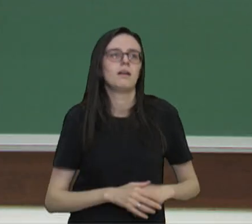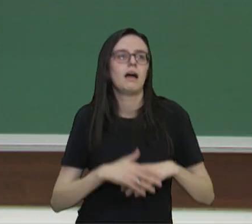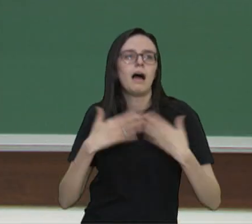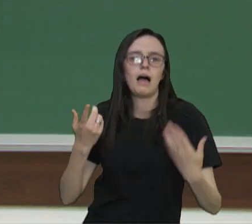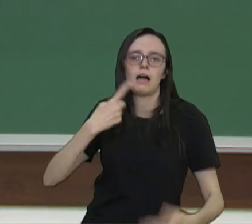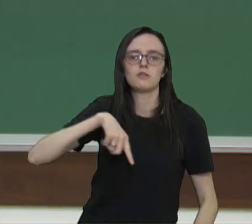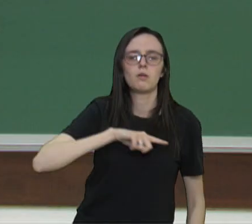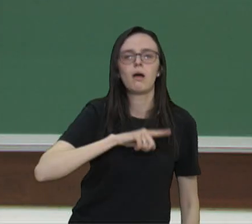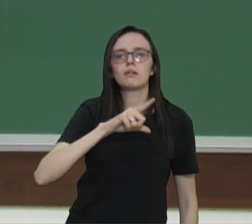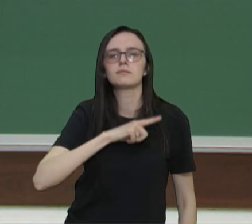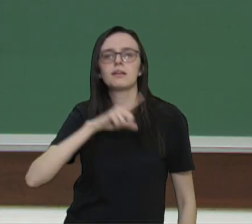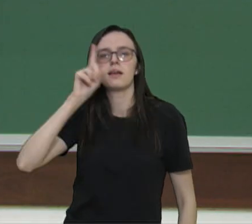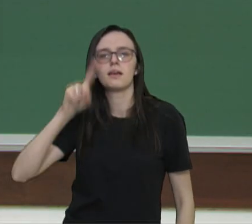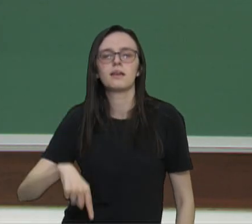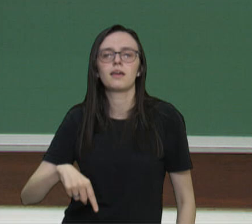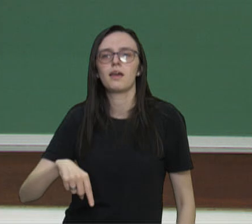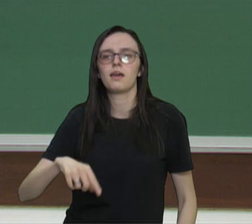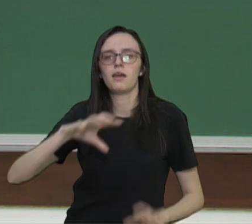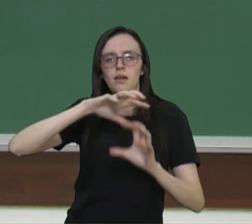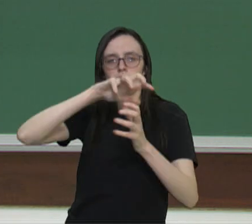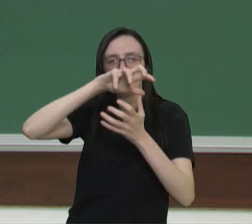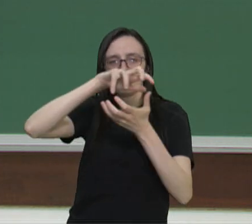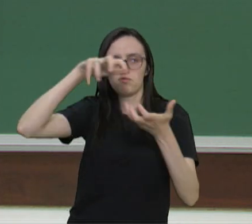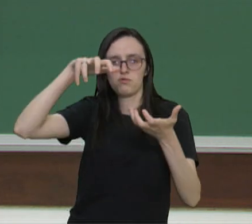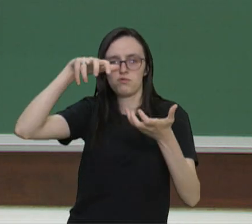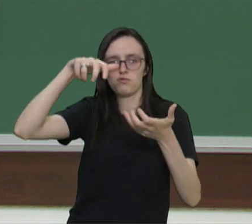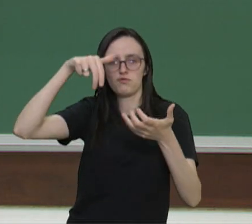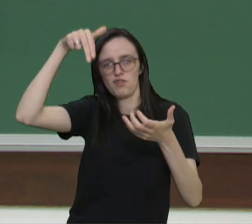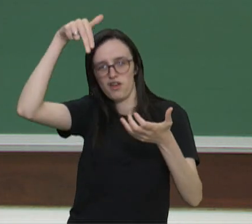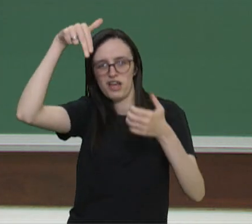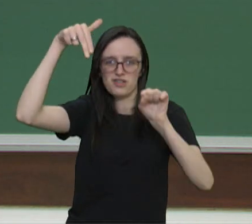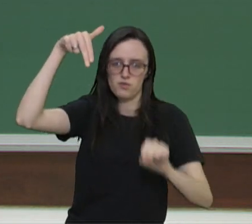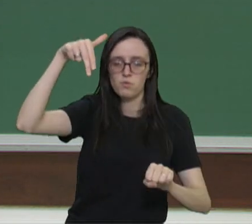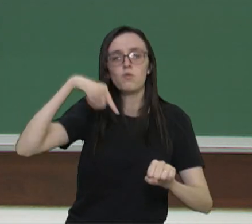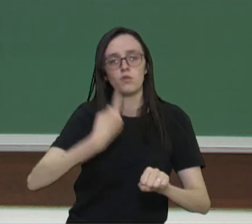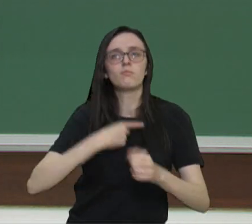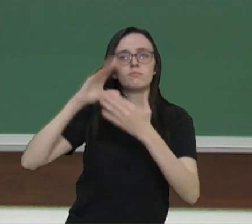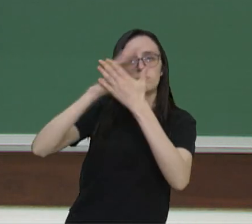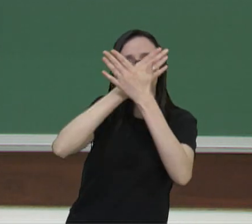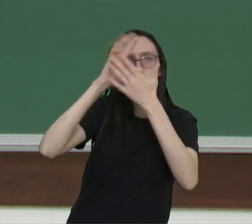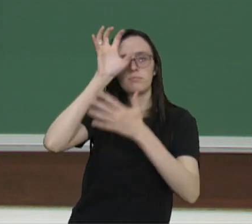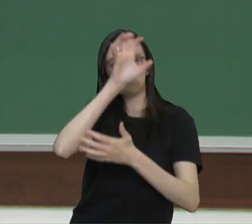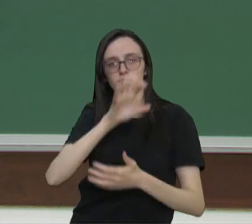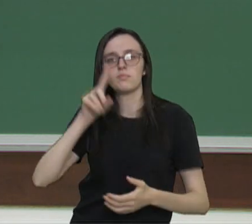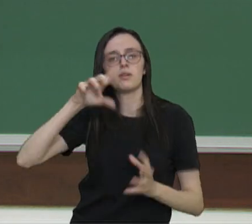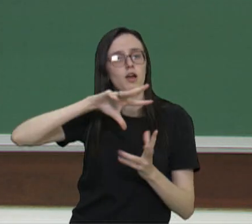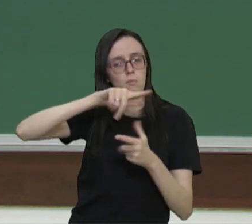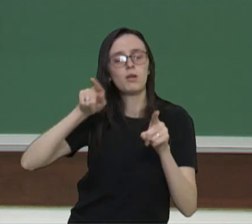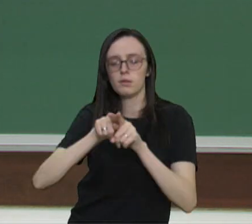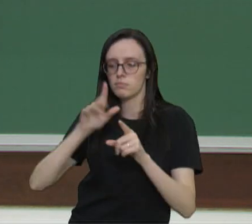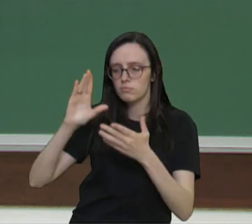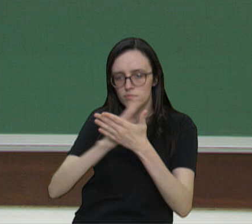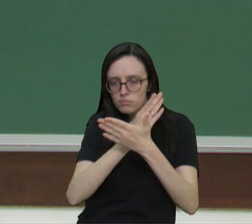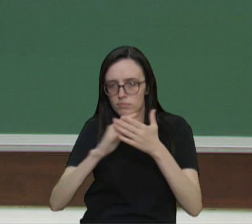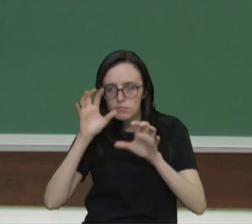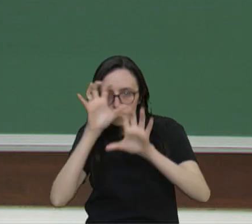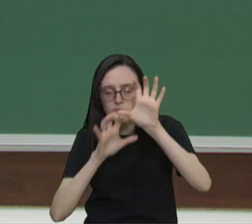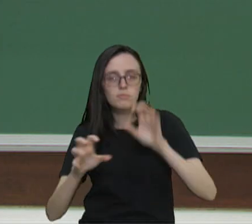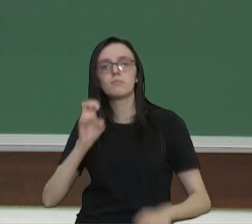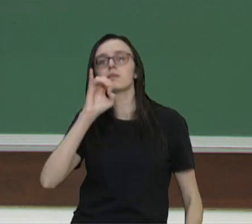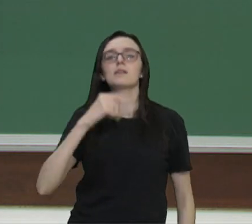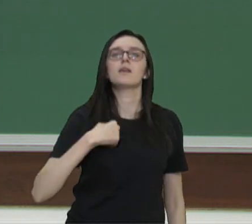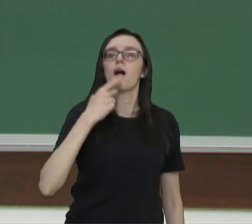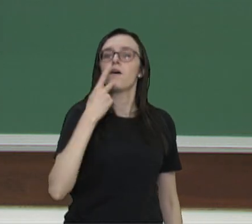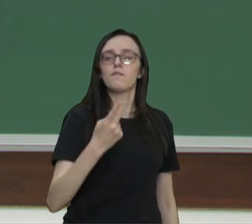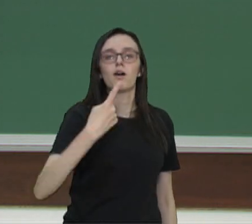globo terrestre um hemisfério sul e um hemisfério norte, eu estou regionalizando, eu estou dividindo o globo terrestre em norte e sul. Quando eu